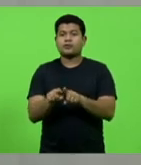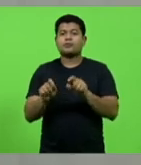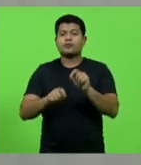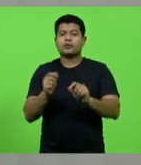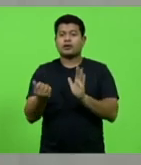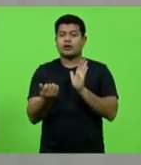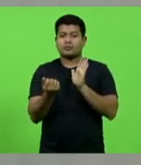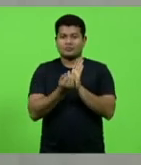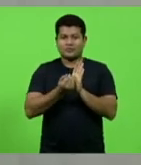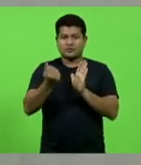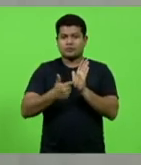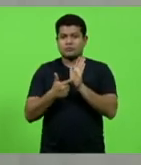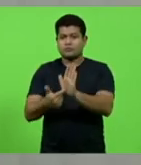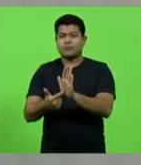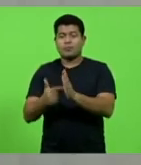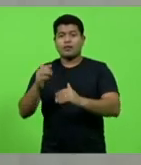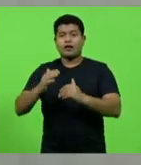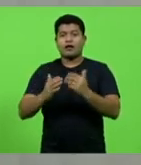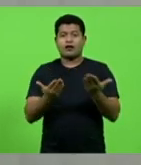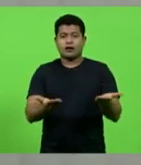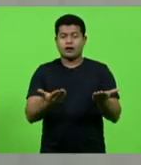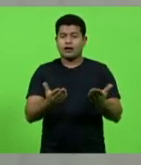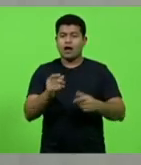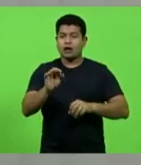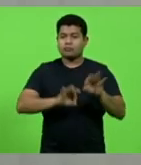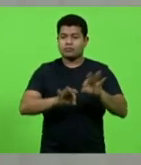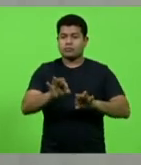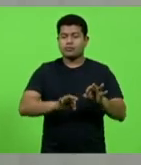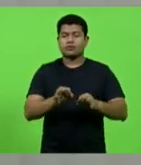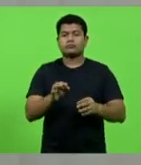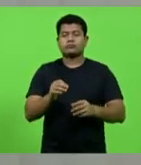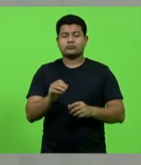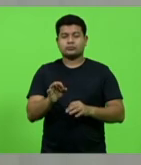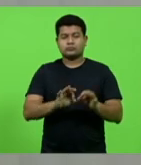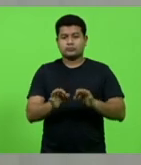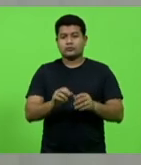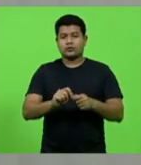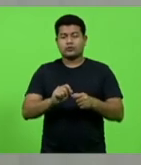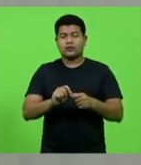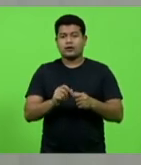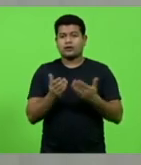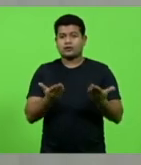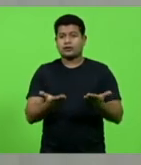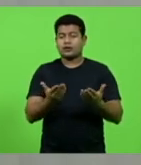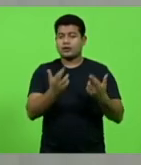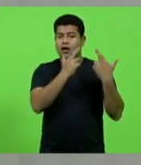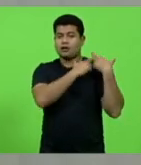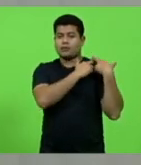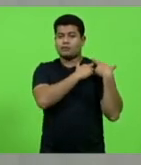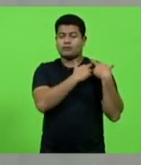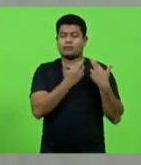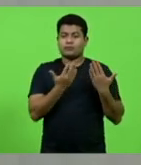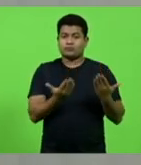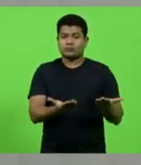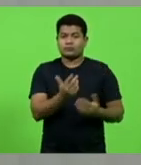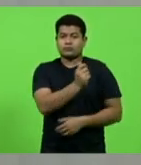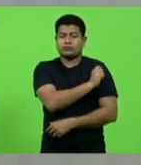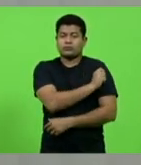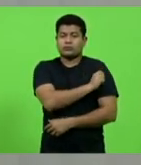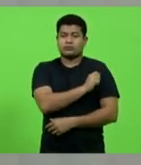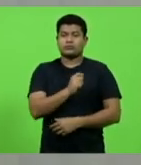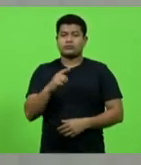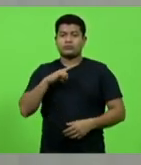feitas pelos alunos e comprove que os responsáveis legais pela criança, pelo jovem, tenham